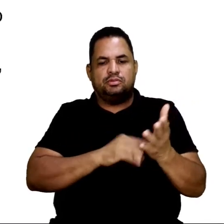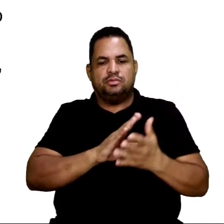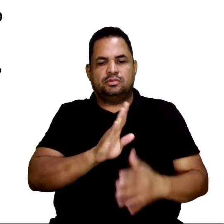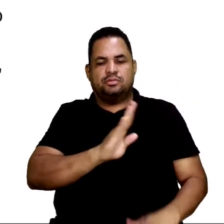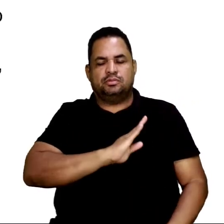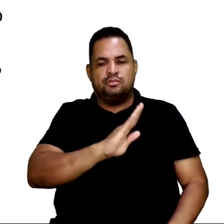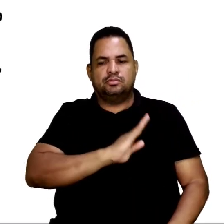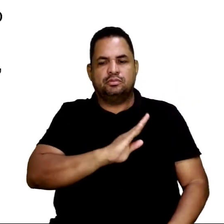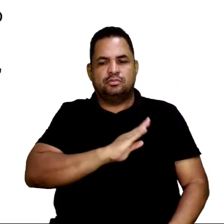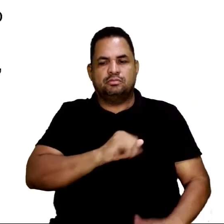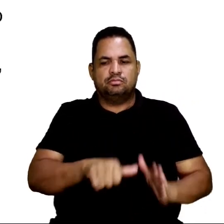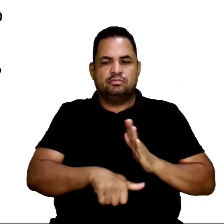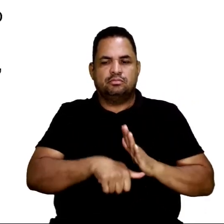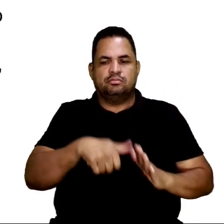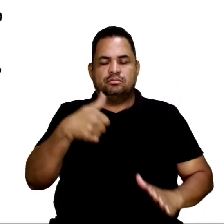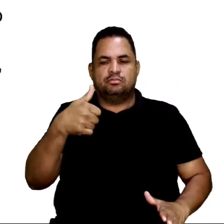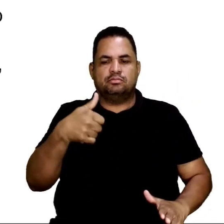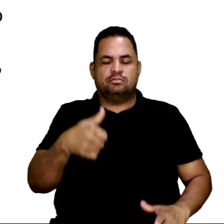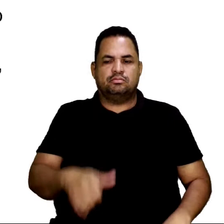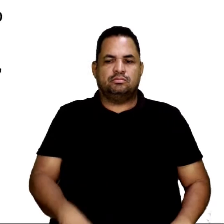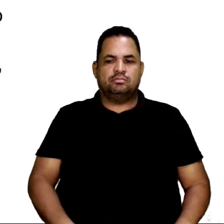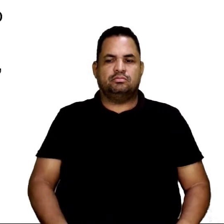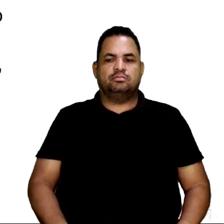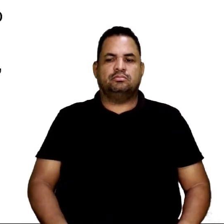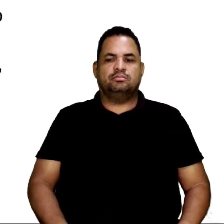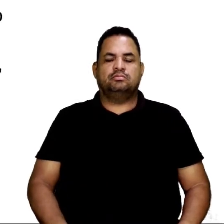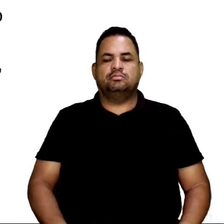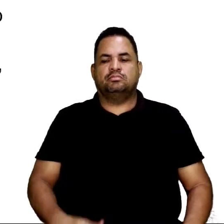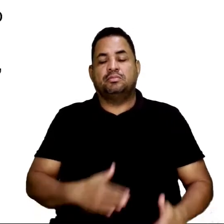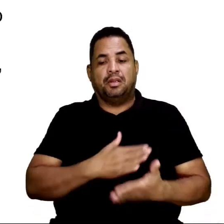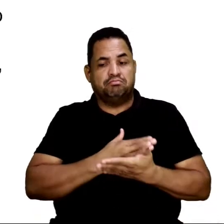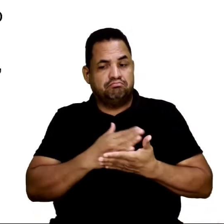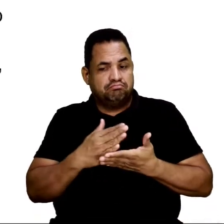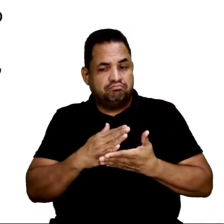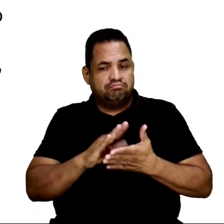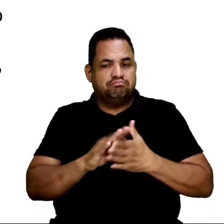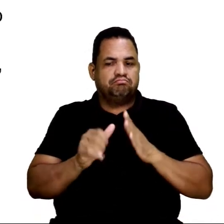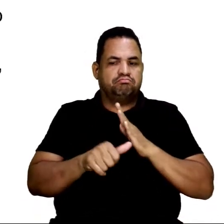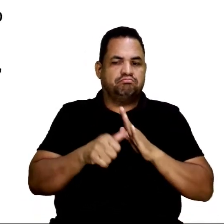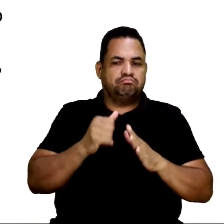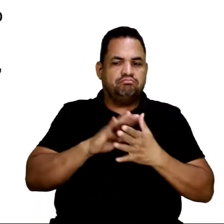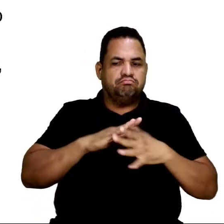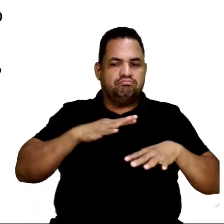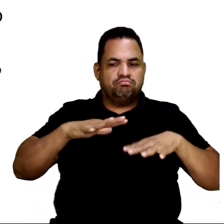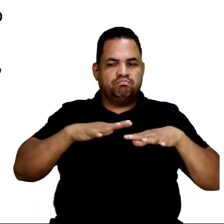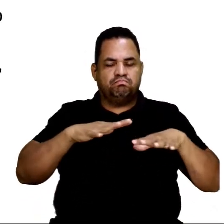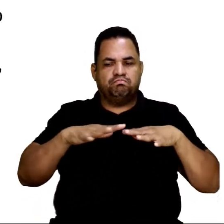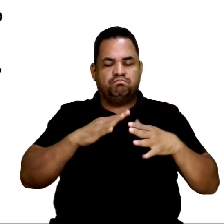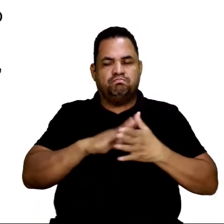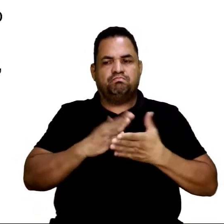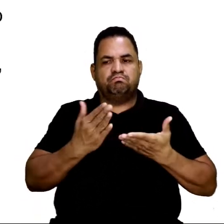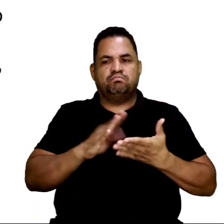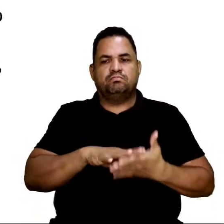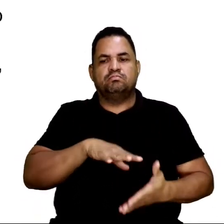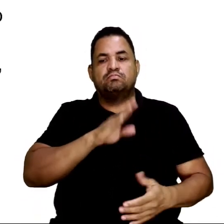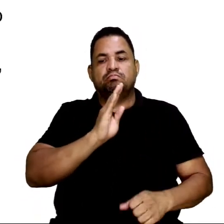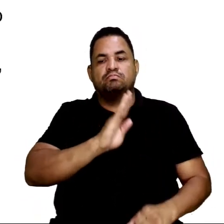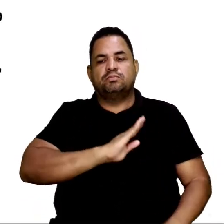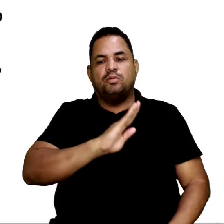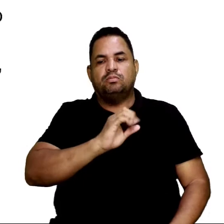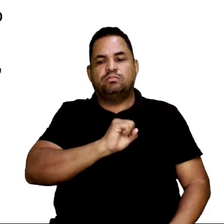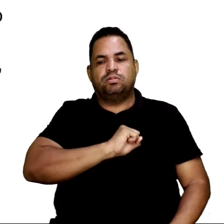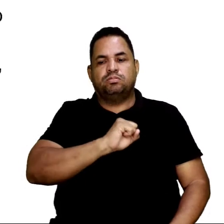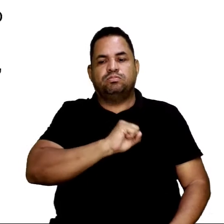coração primitivo. Porque ele está ali, começou, né, os primeiros movimentos ali, os primeiros pulsares, tá bom?